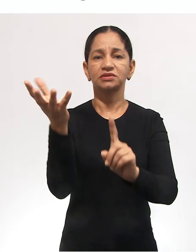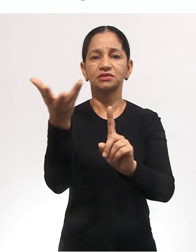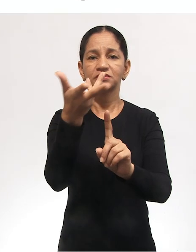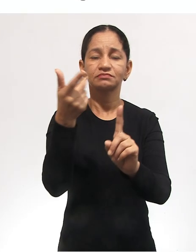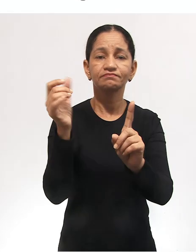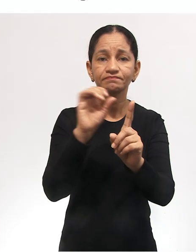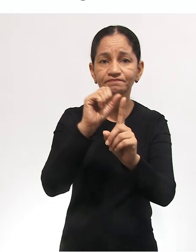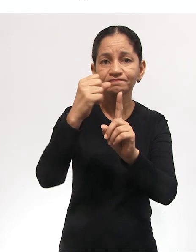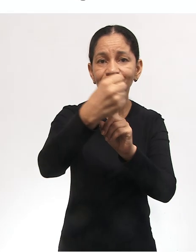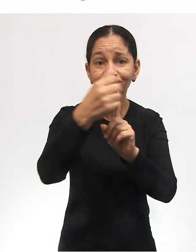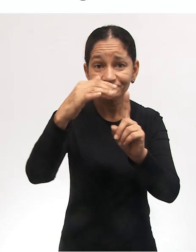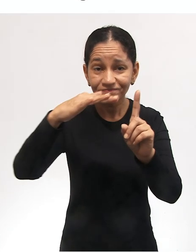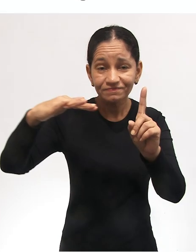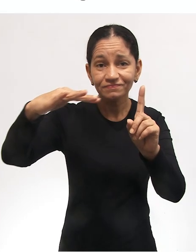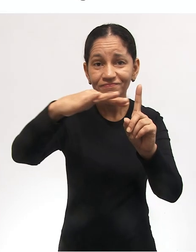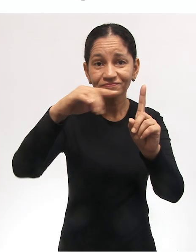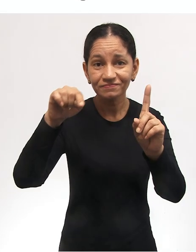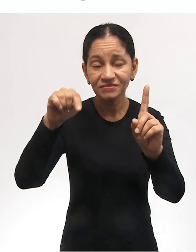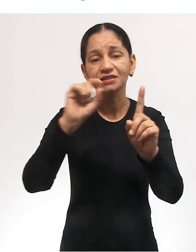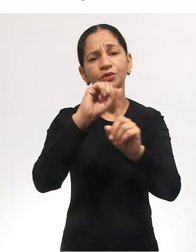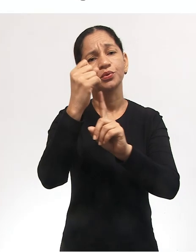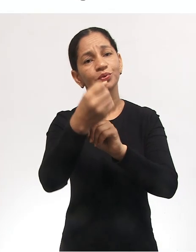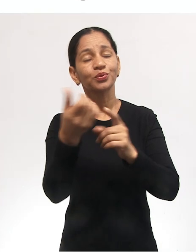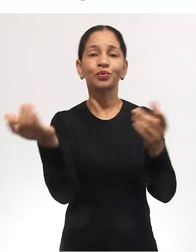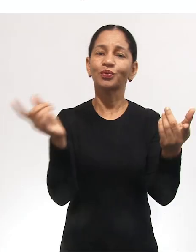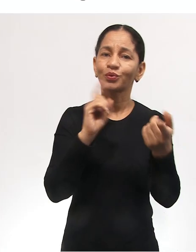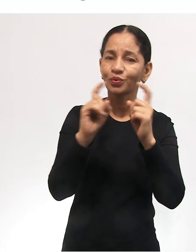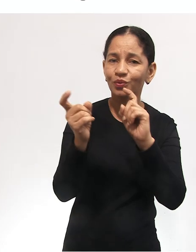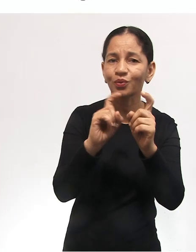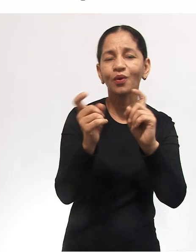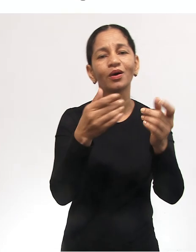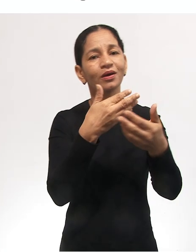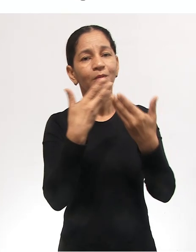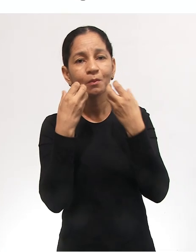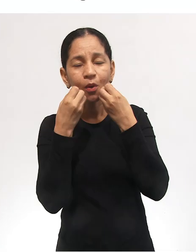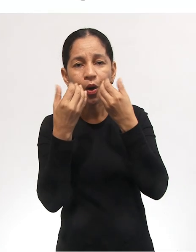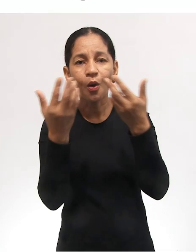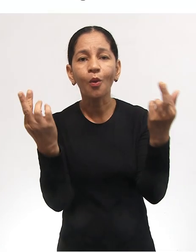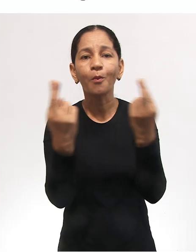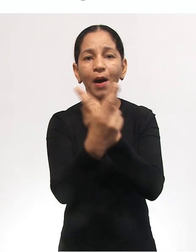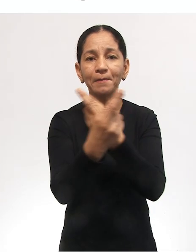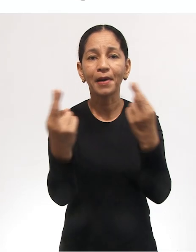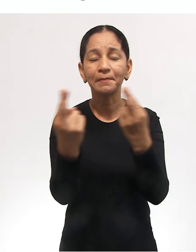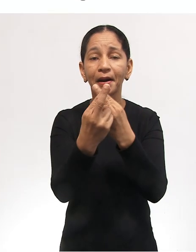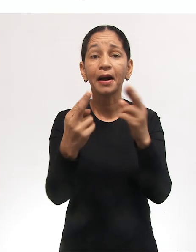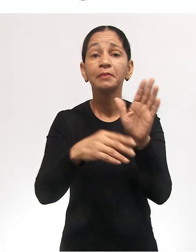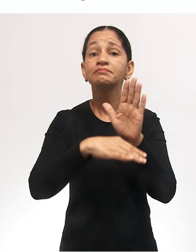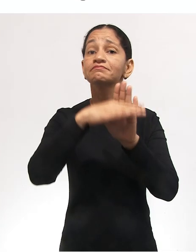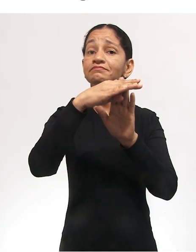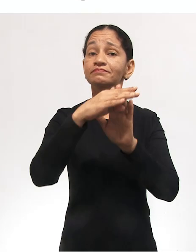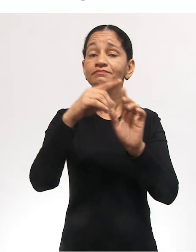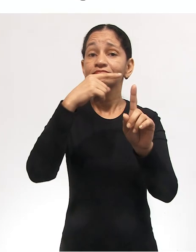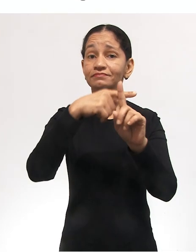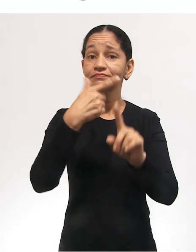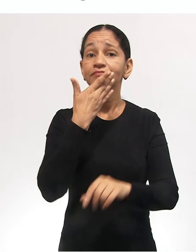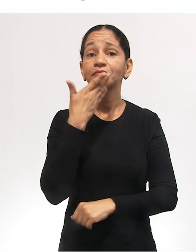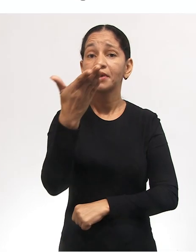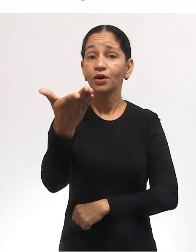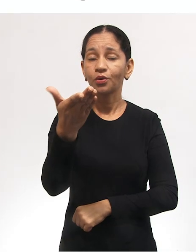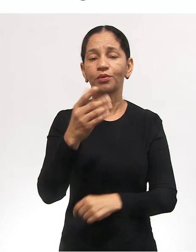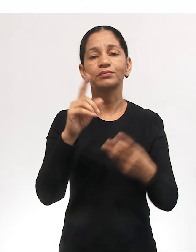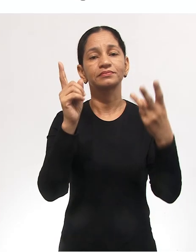sociabilização ali, né? Uma descontração entre os funcionários. Qual vai ser a finalidade?